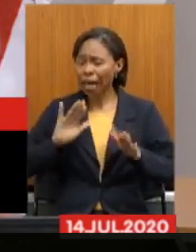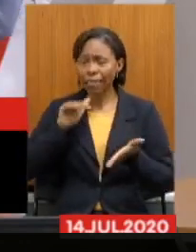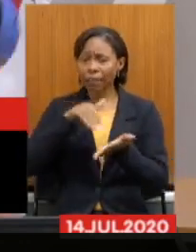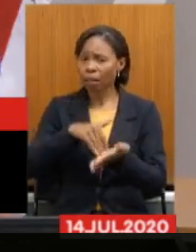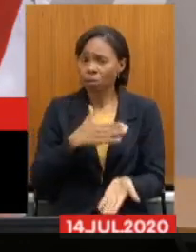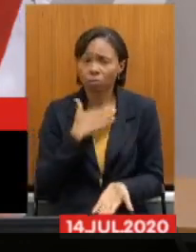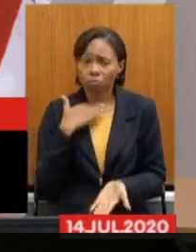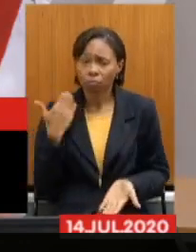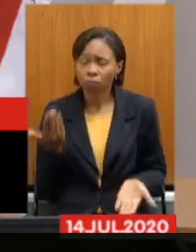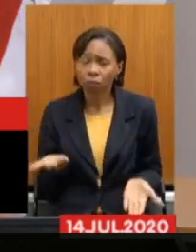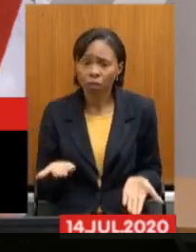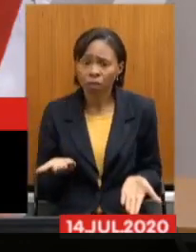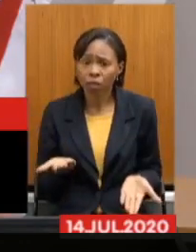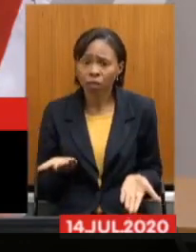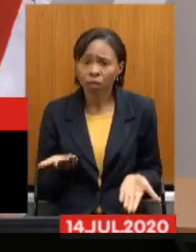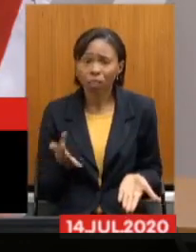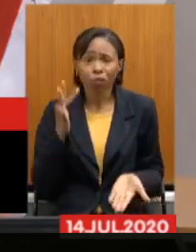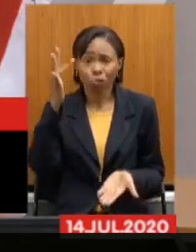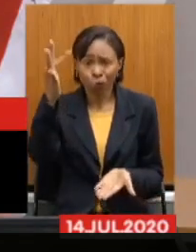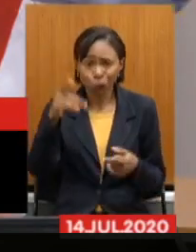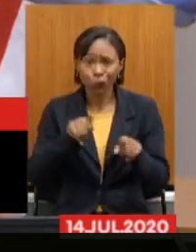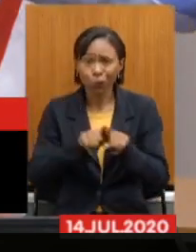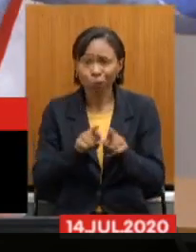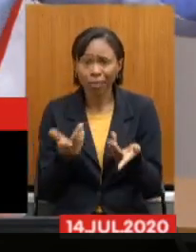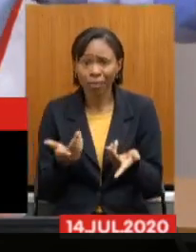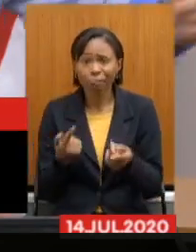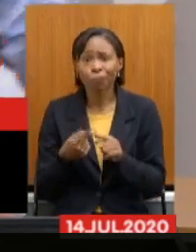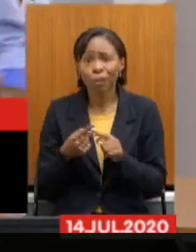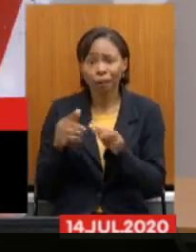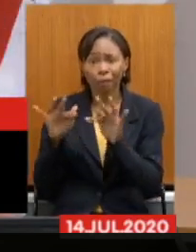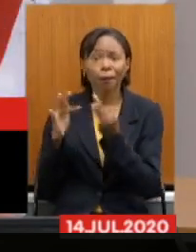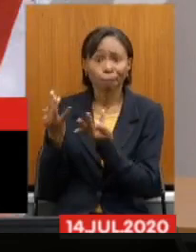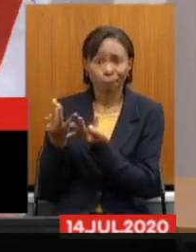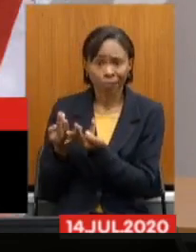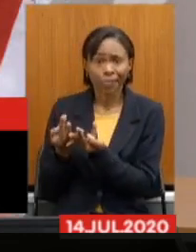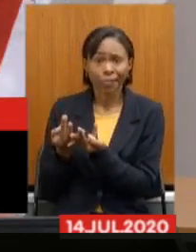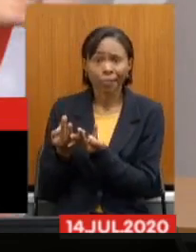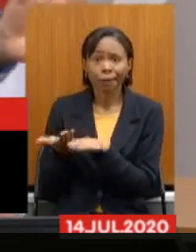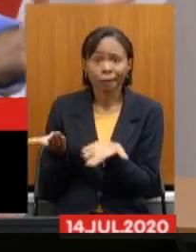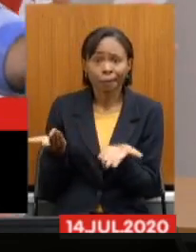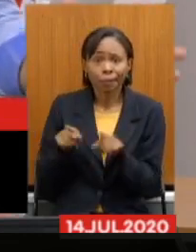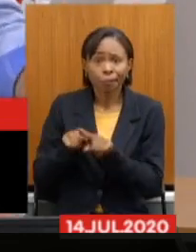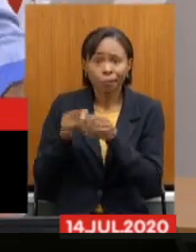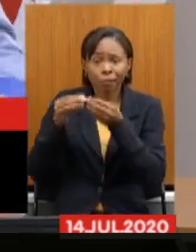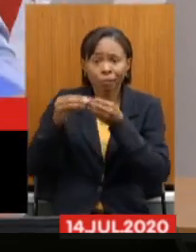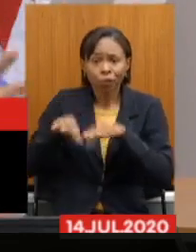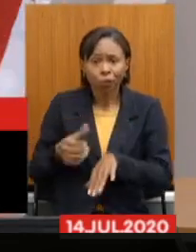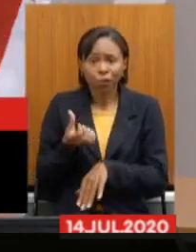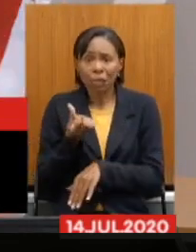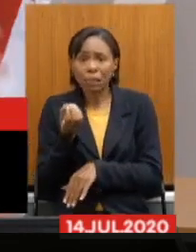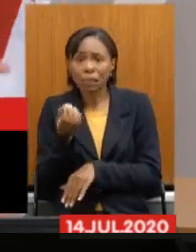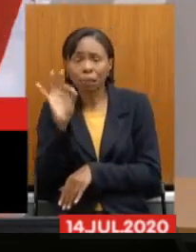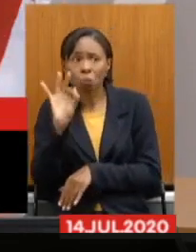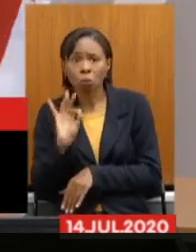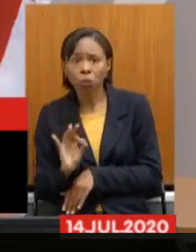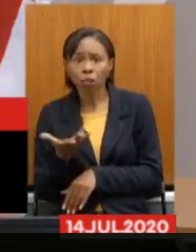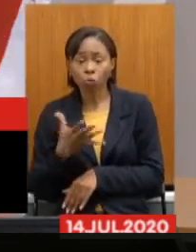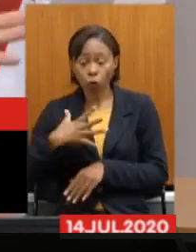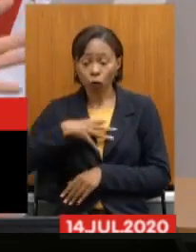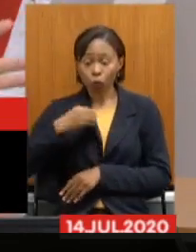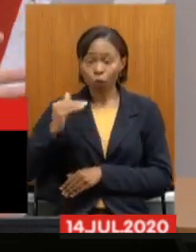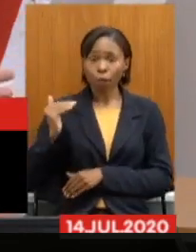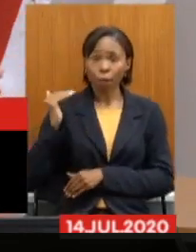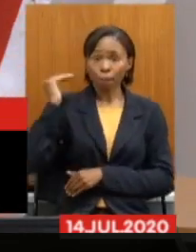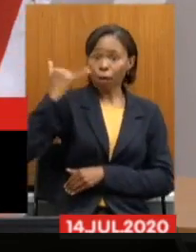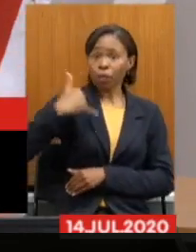E depois do caixão ainda, por quê? Nossas esposas terão 60%, 70%. Nossos filhos, se for maior de idade, nem